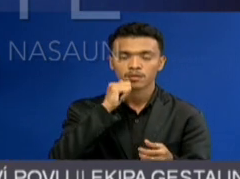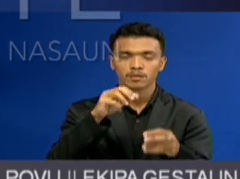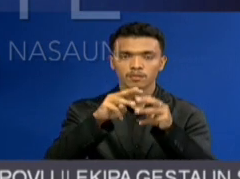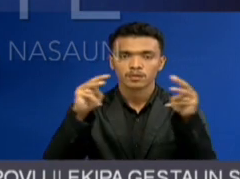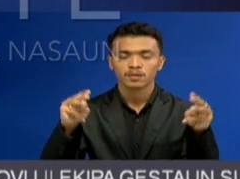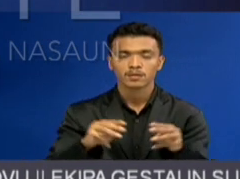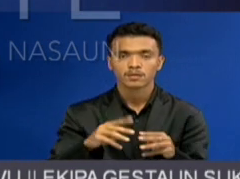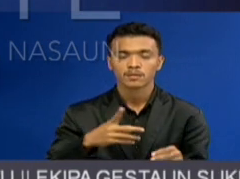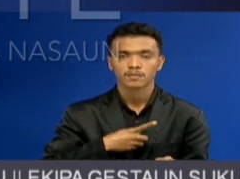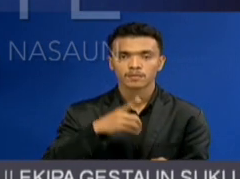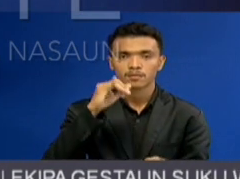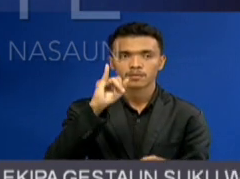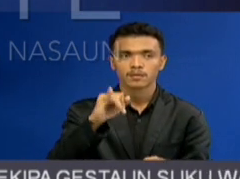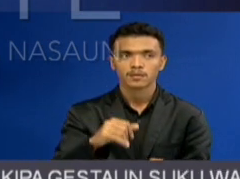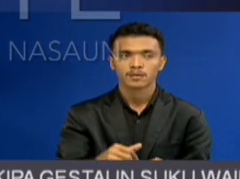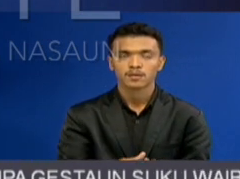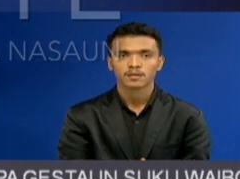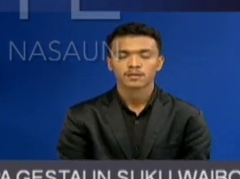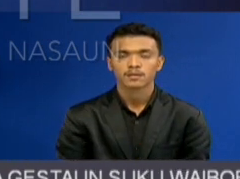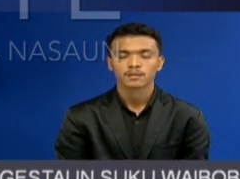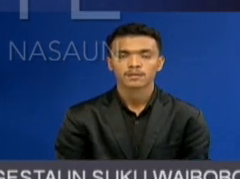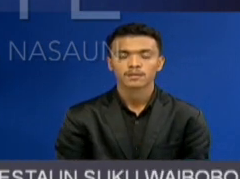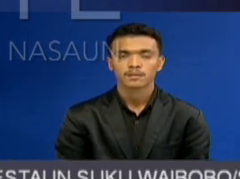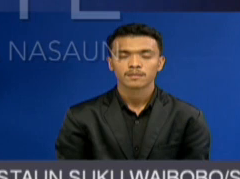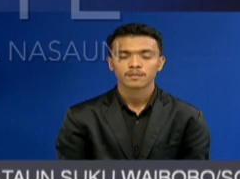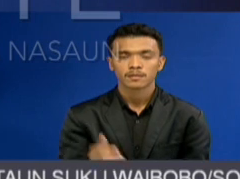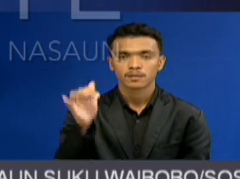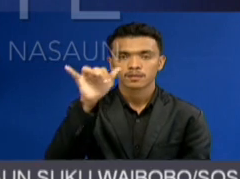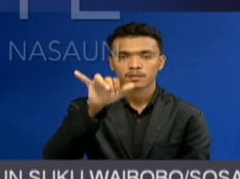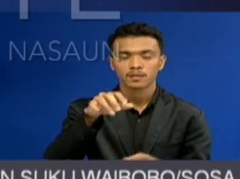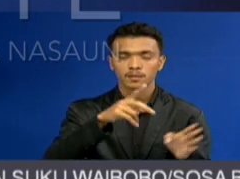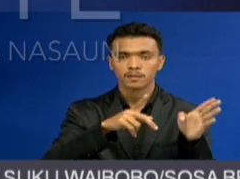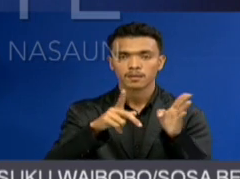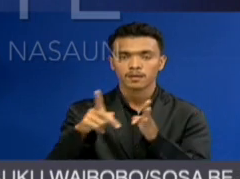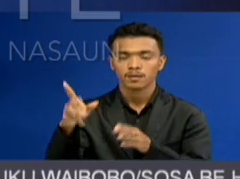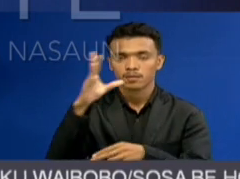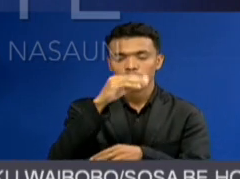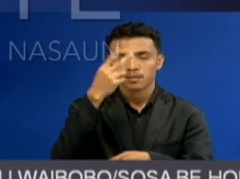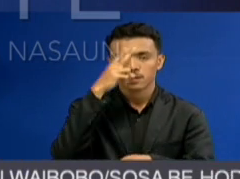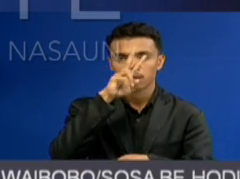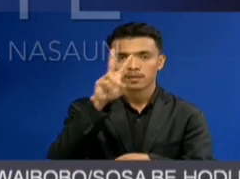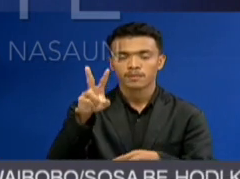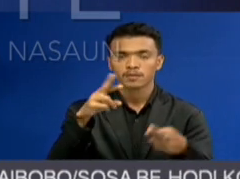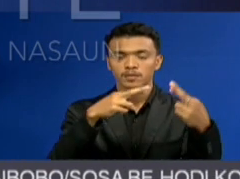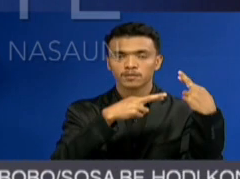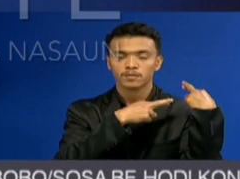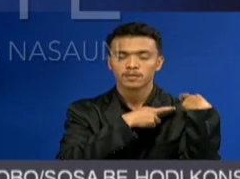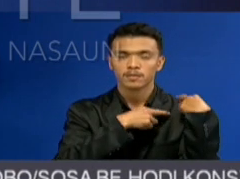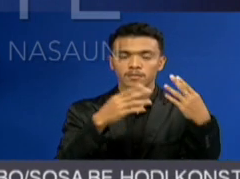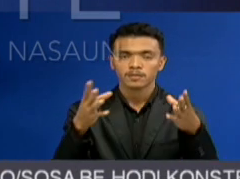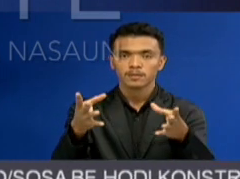Ninia iha ni program rasi, iha ni plano, iha remos ba ni papel, ni be